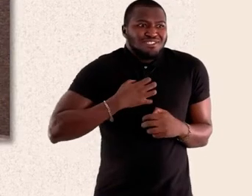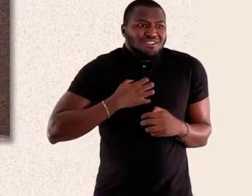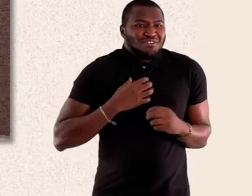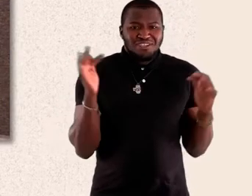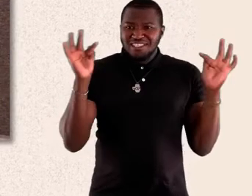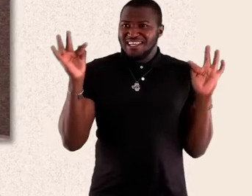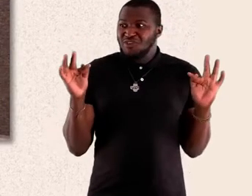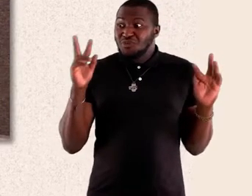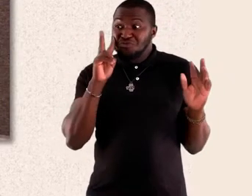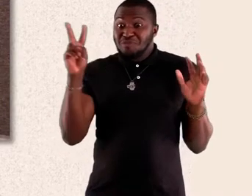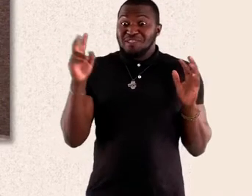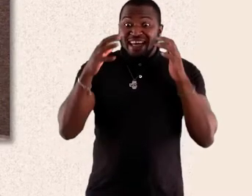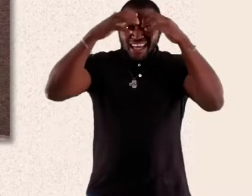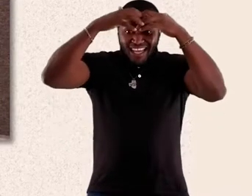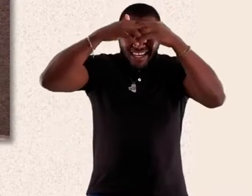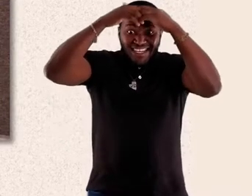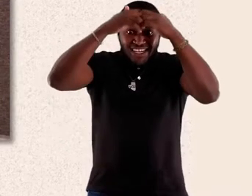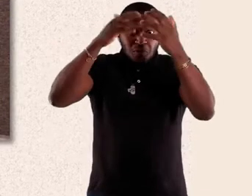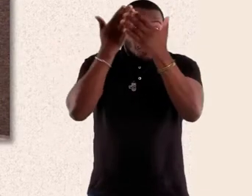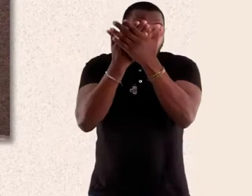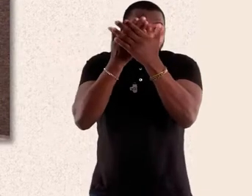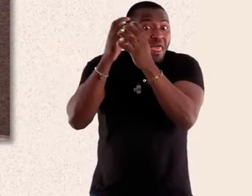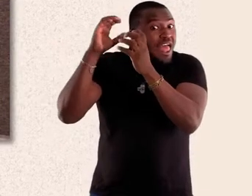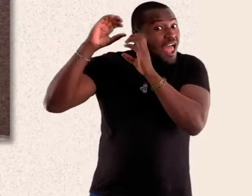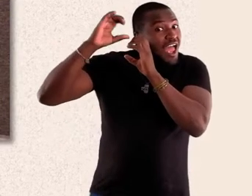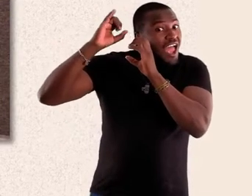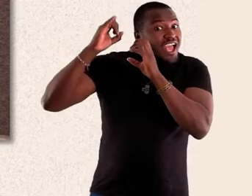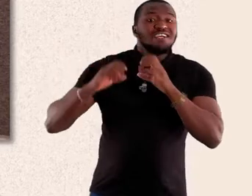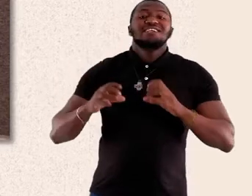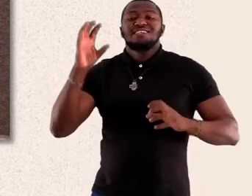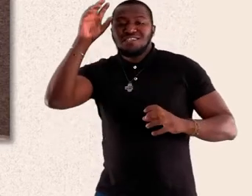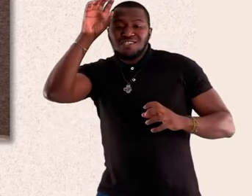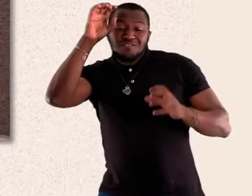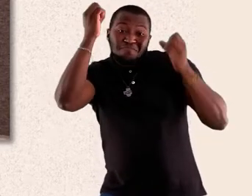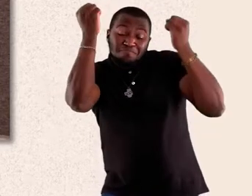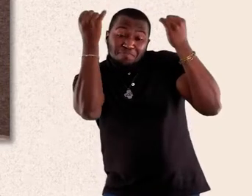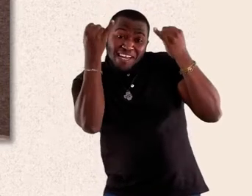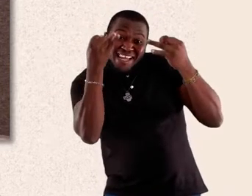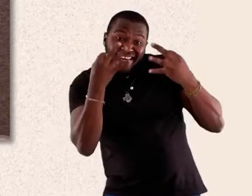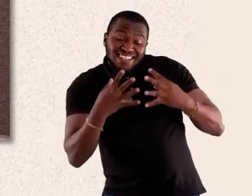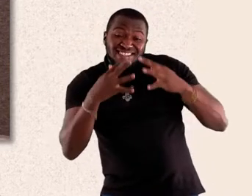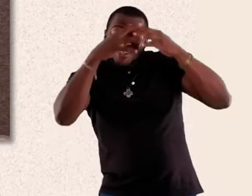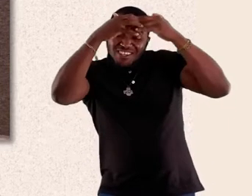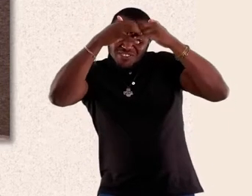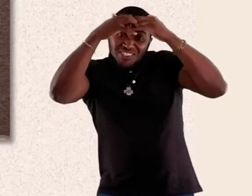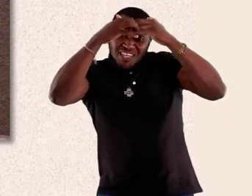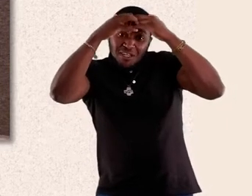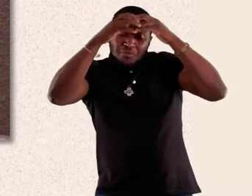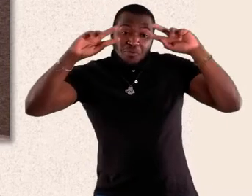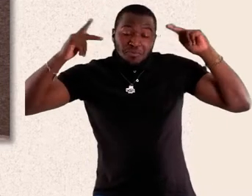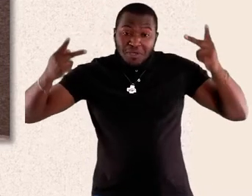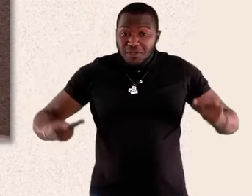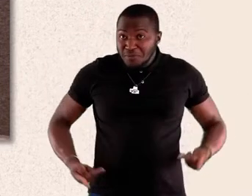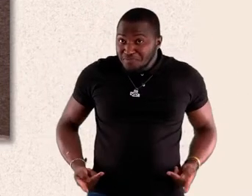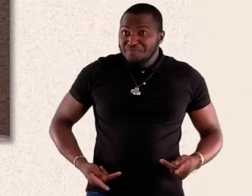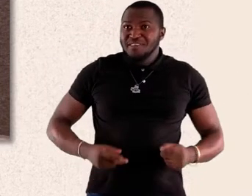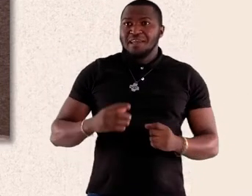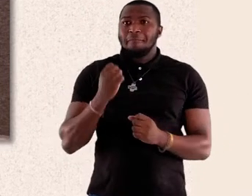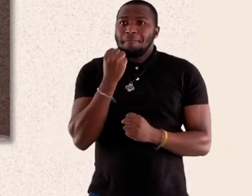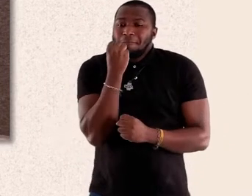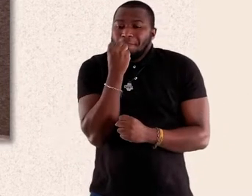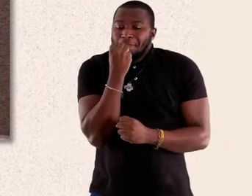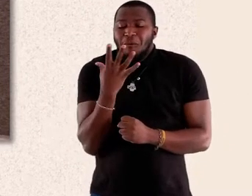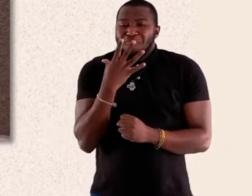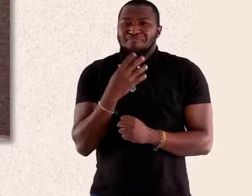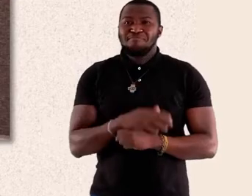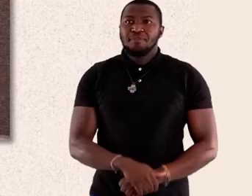vê a neurociência explicando a complexidade né do cérebro humano e das nossas emoções é muito legal a gente